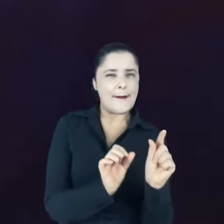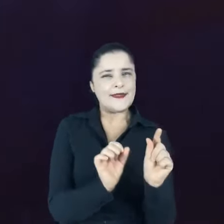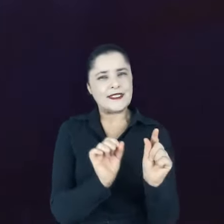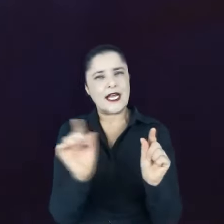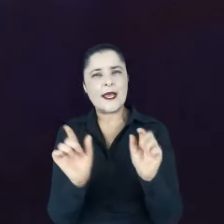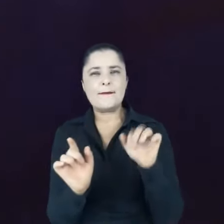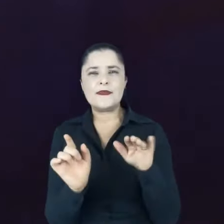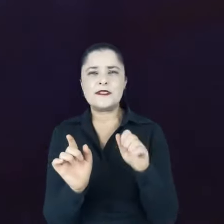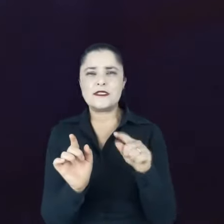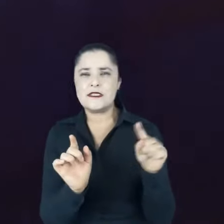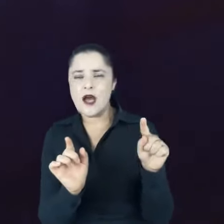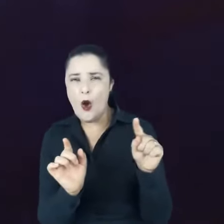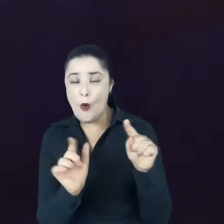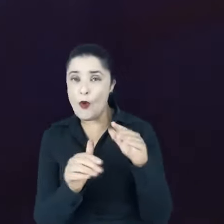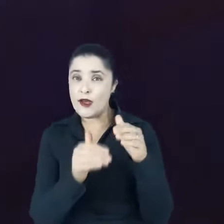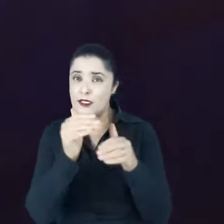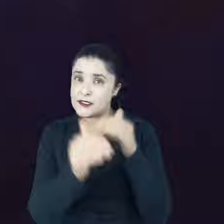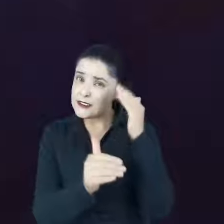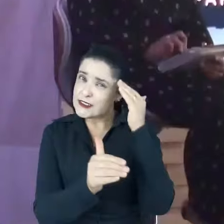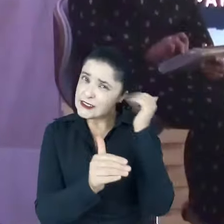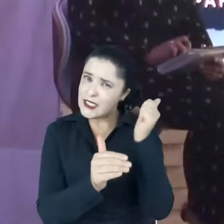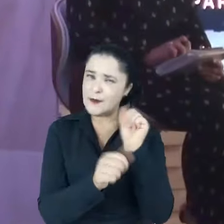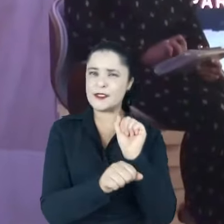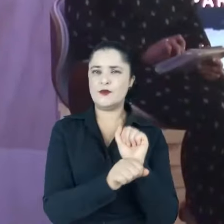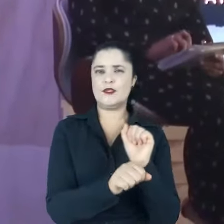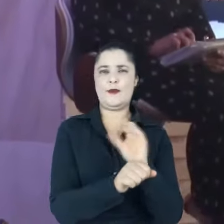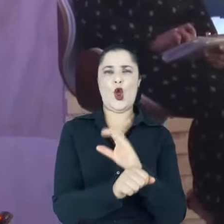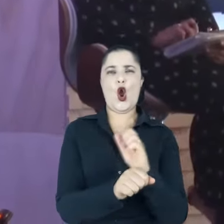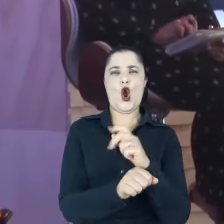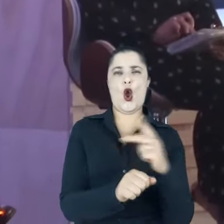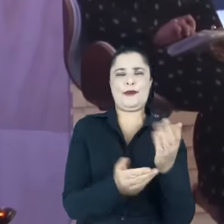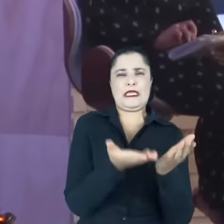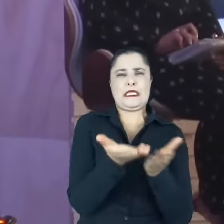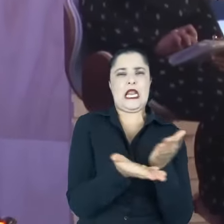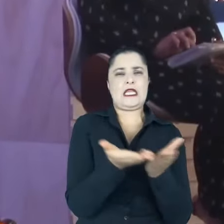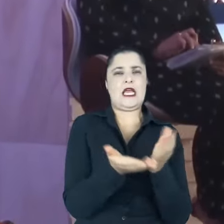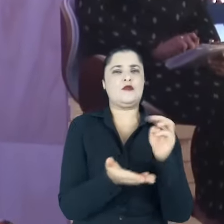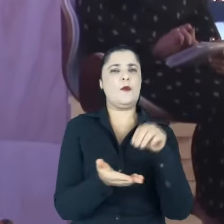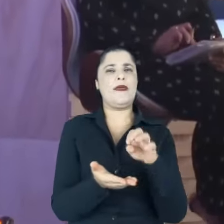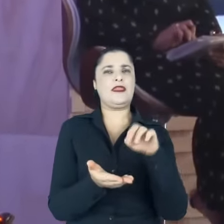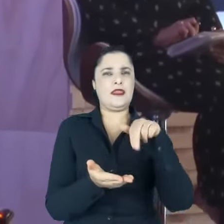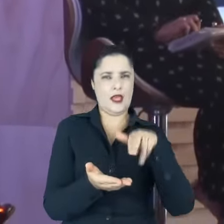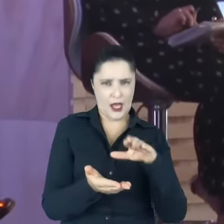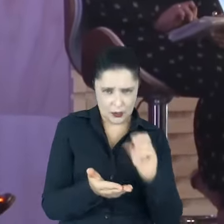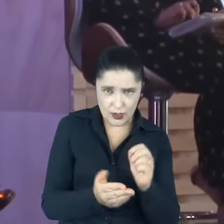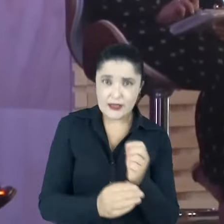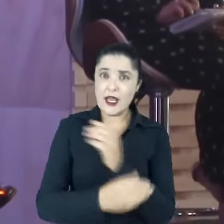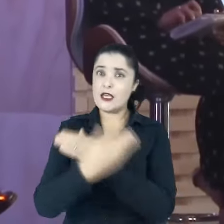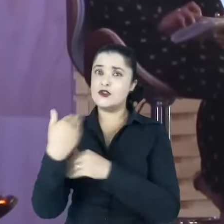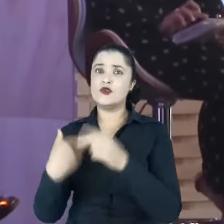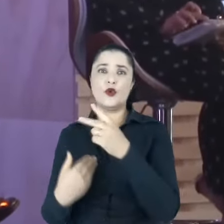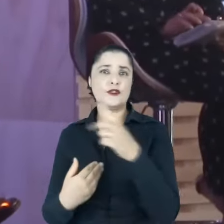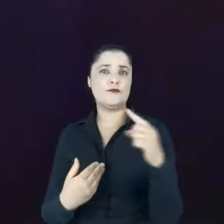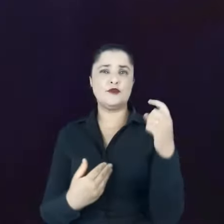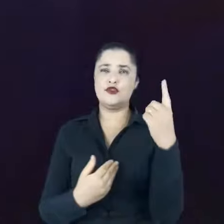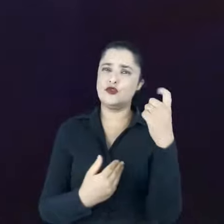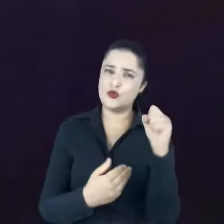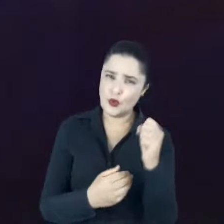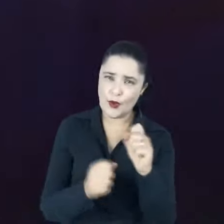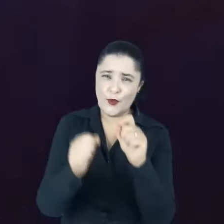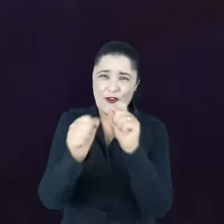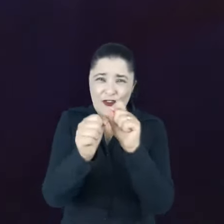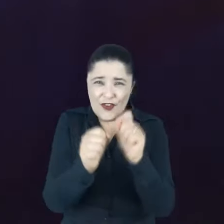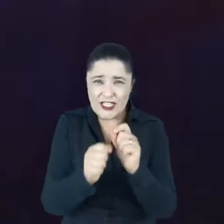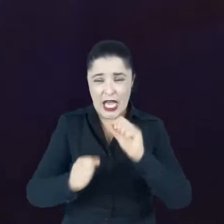E a gente não esperou a COP tratar do metano. A gente, desde 2018, fez toda uma renovação na